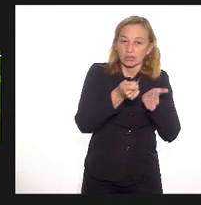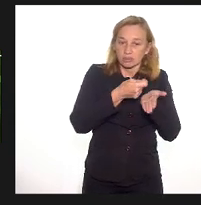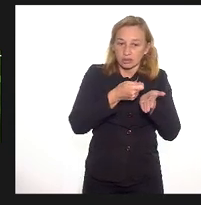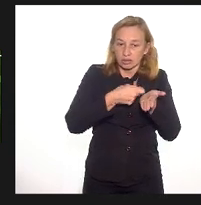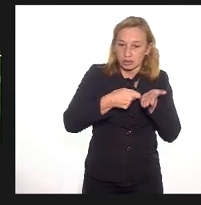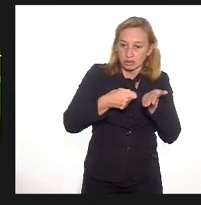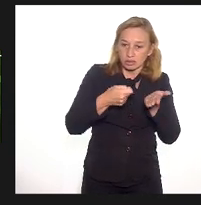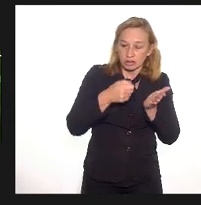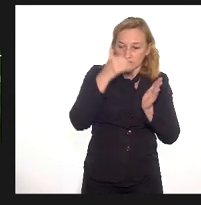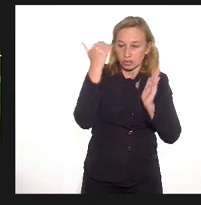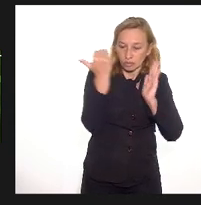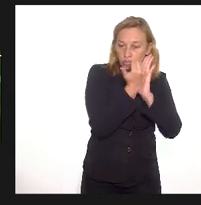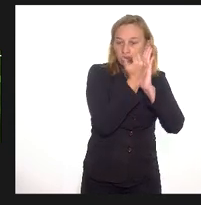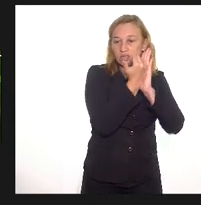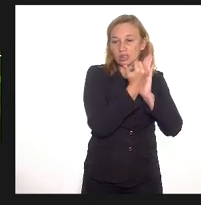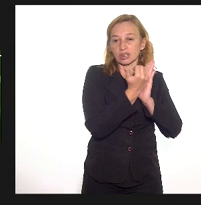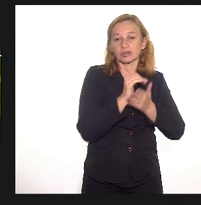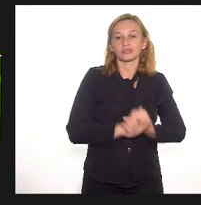Então,